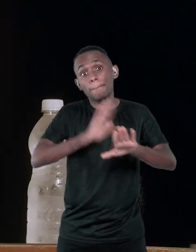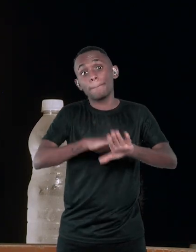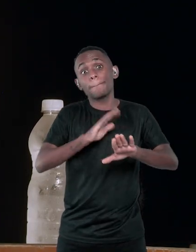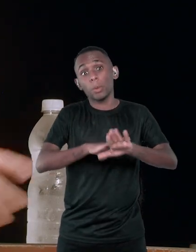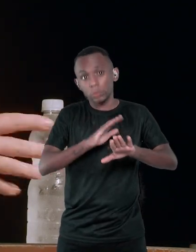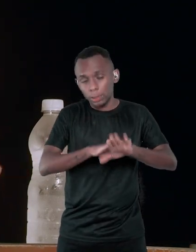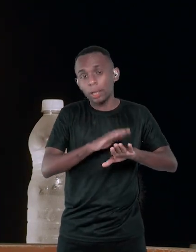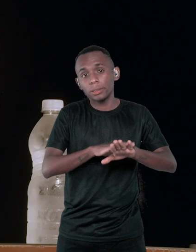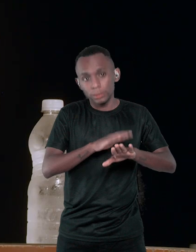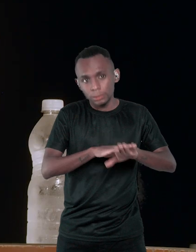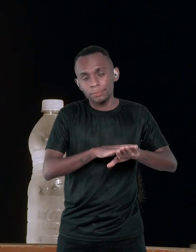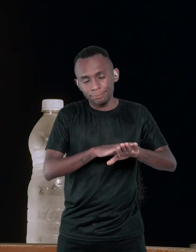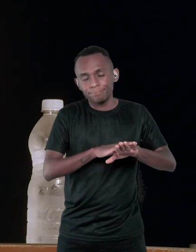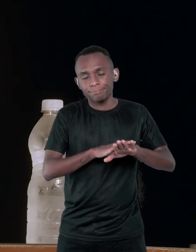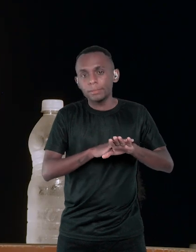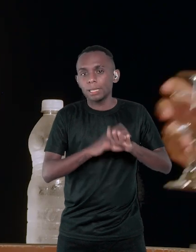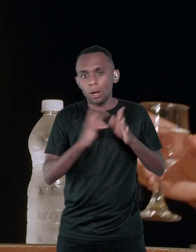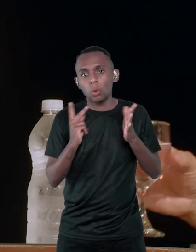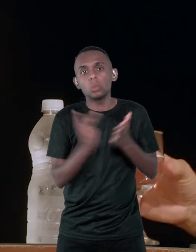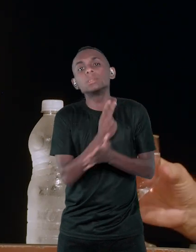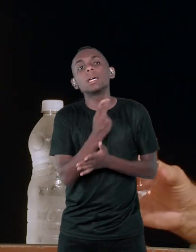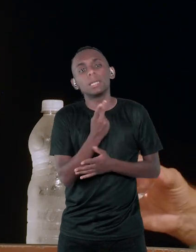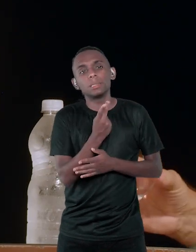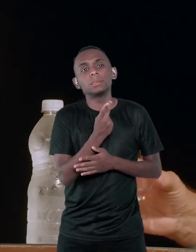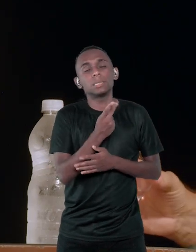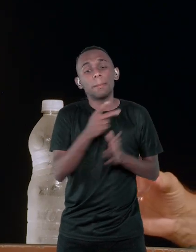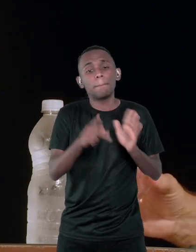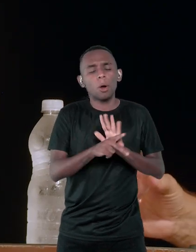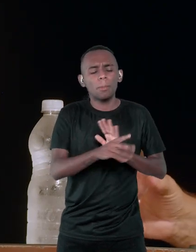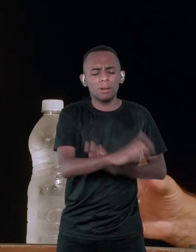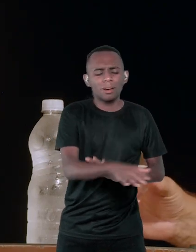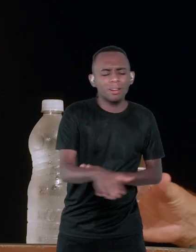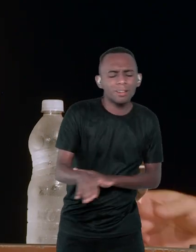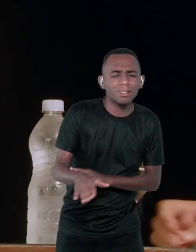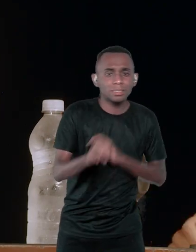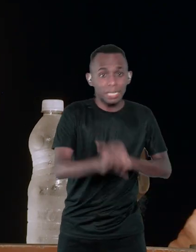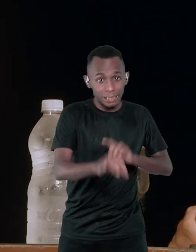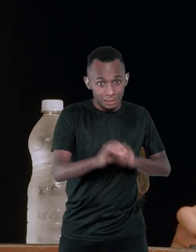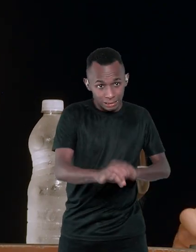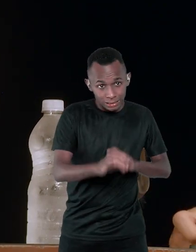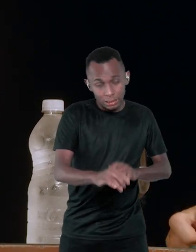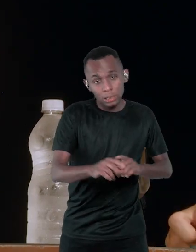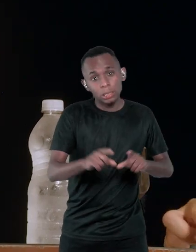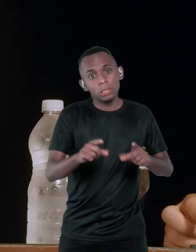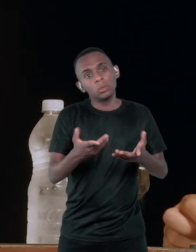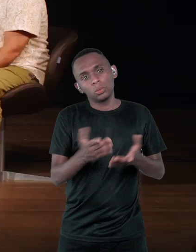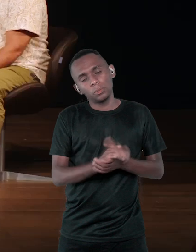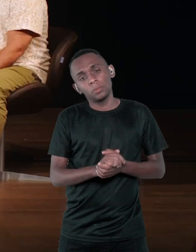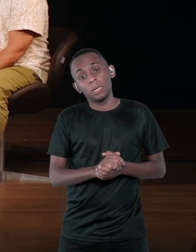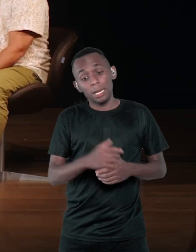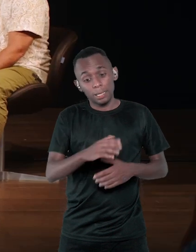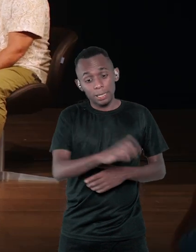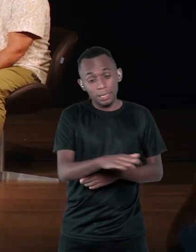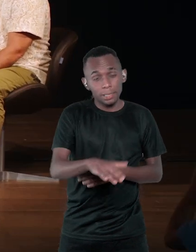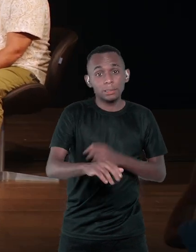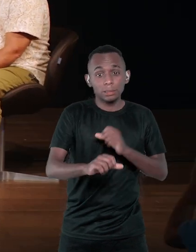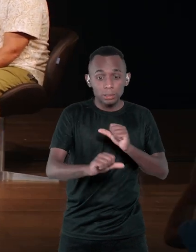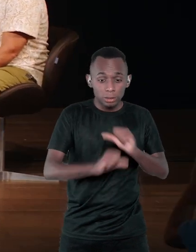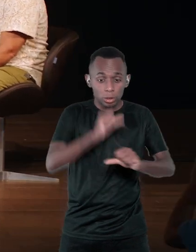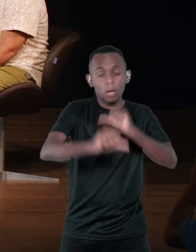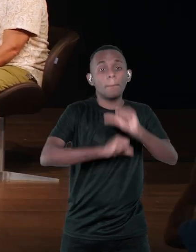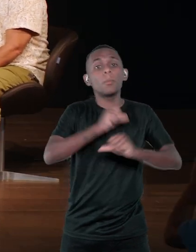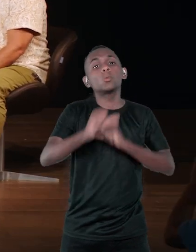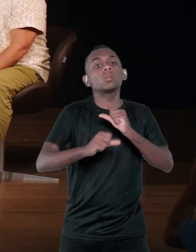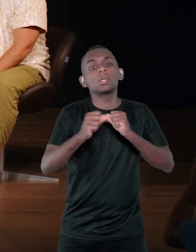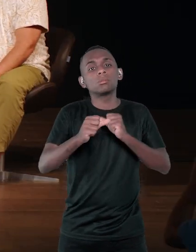colaterais que surgem desde da educação infantil, né, a criança se transformando frente a uma